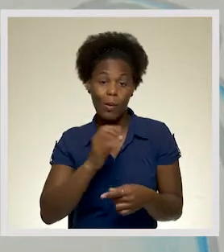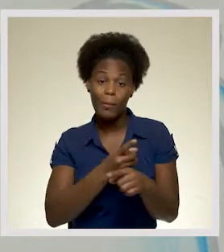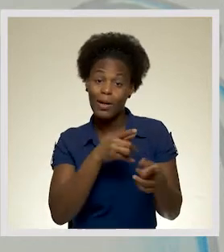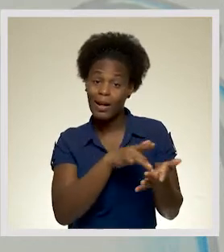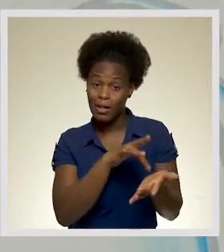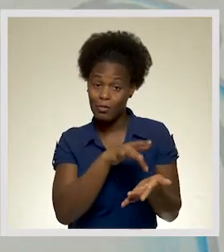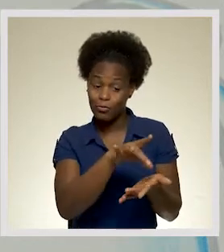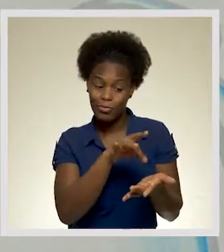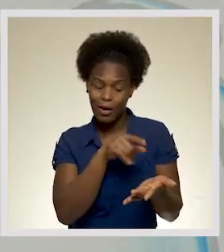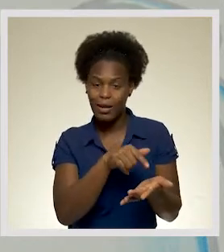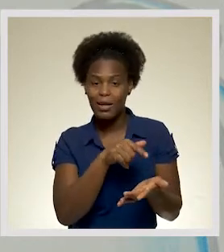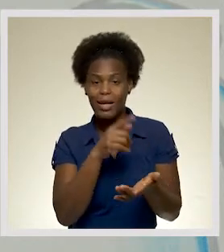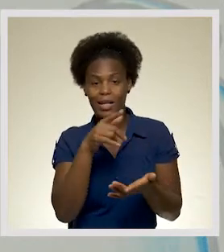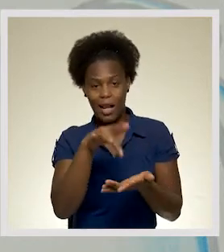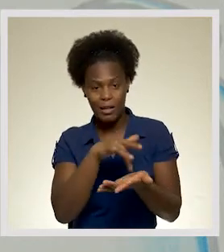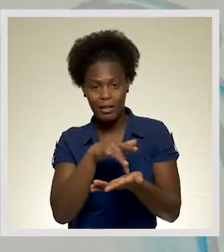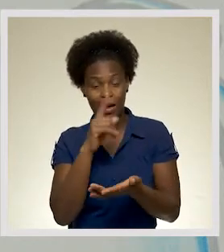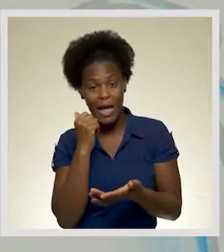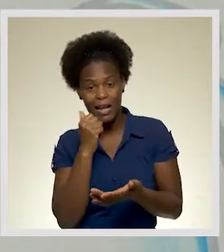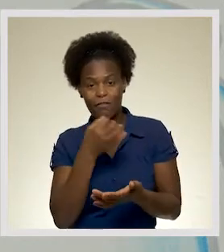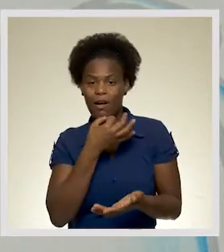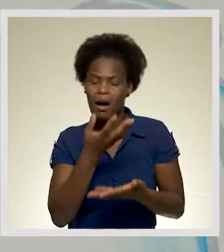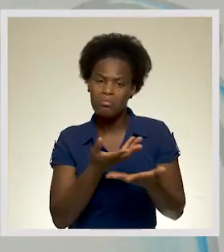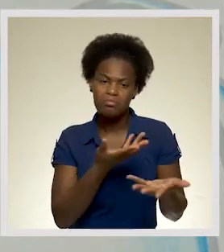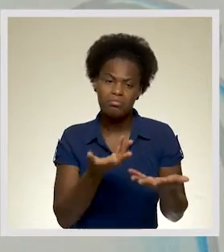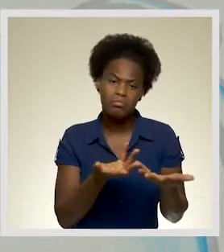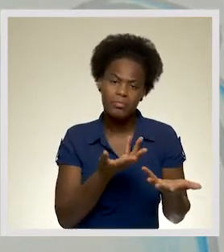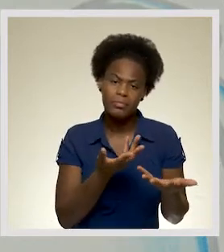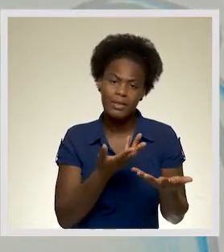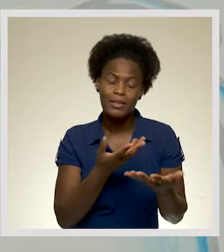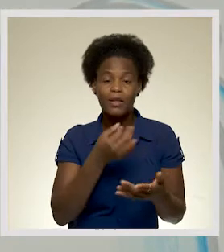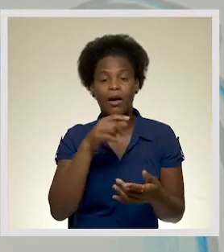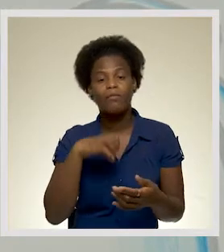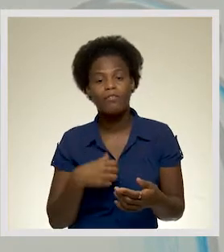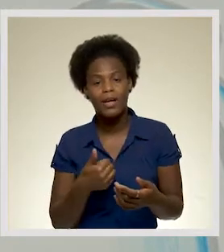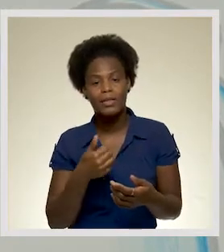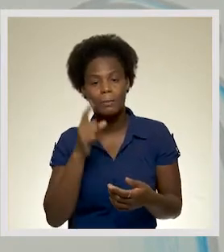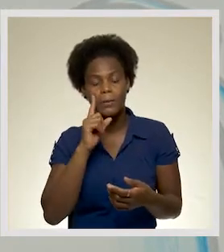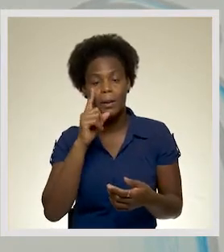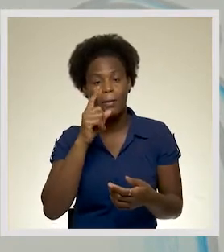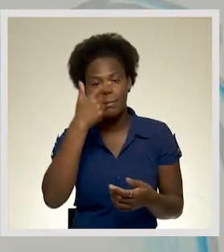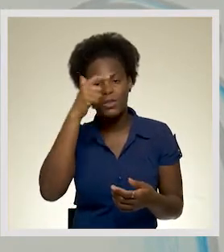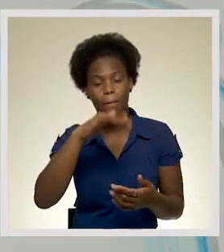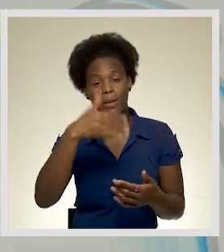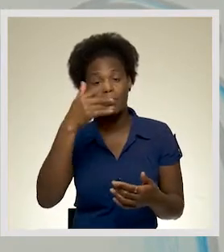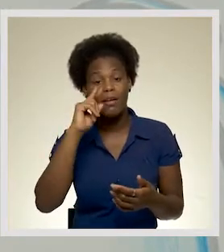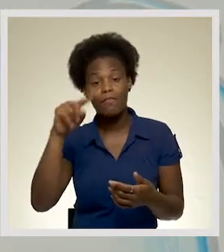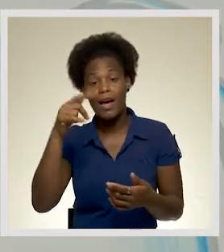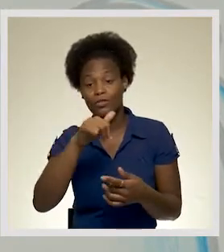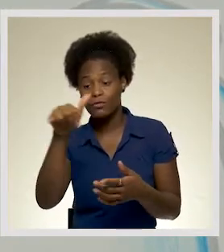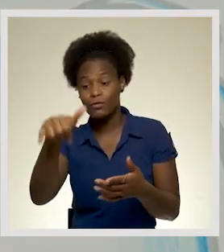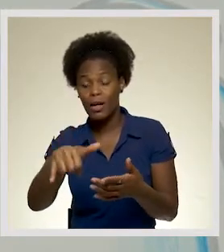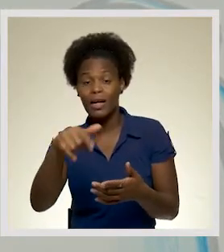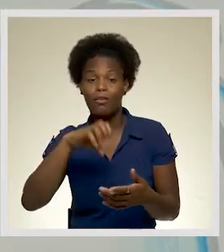conto, ele faz uma alusão a Cabo Verde. A personagem principal faz uma viagem a Cabo Verde. Por